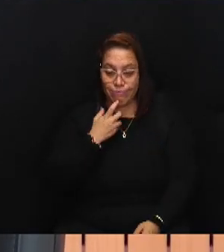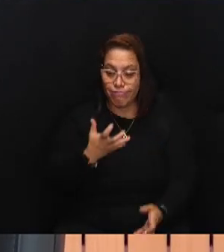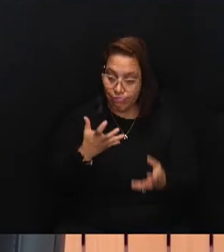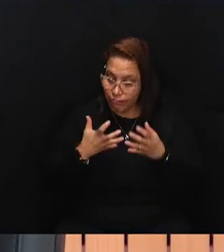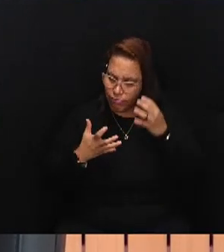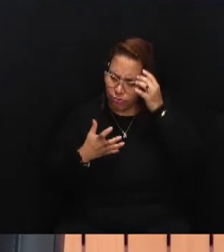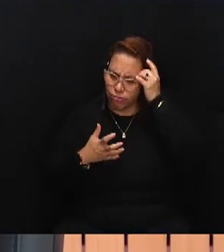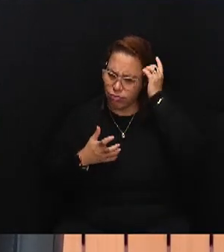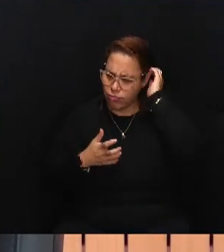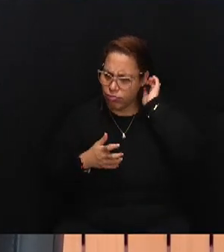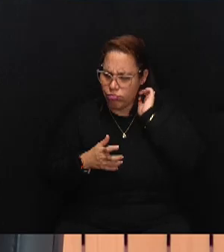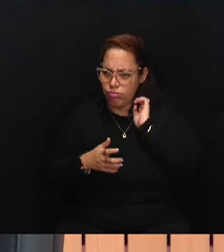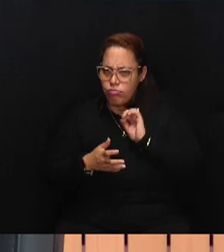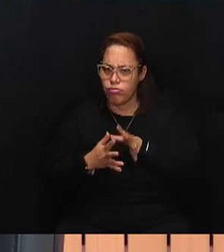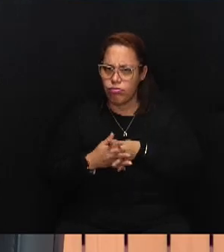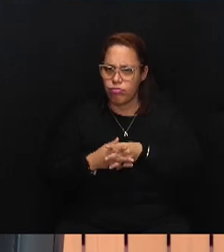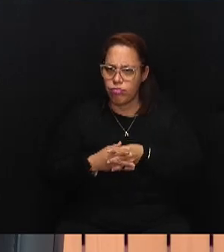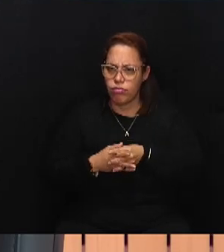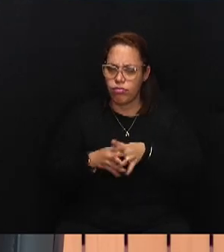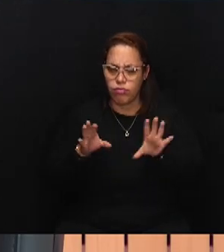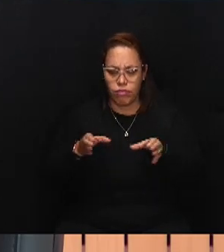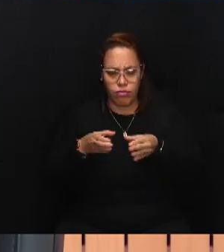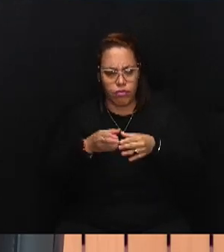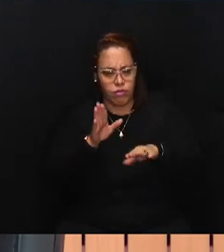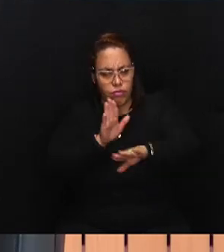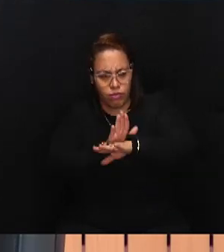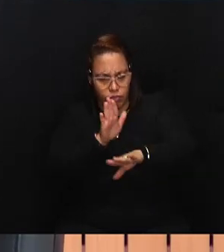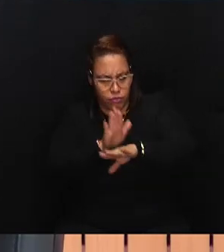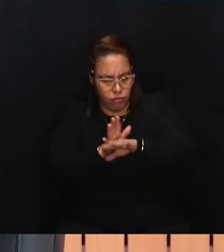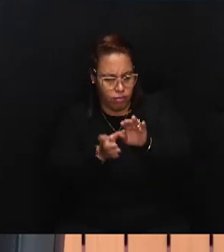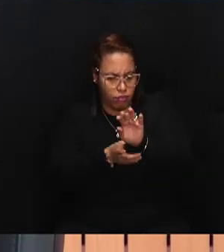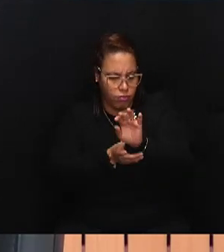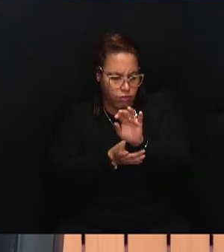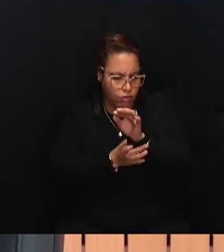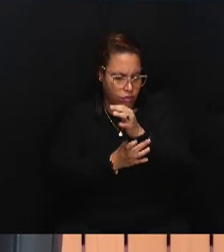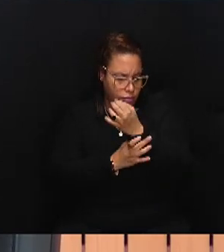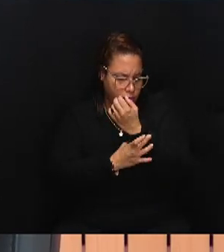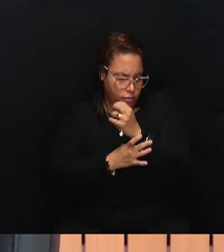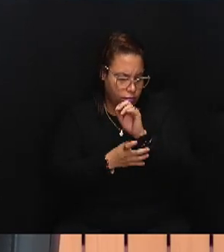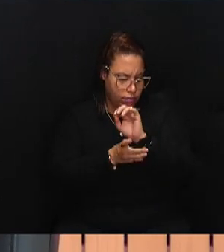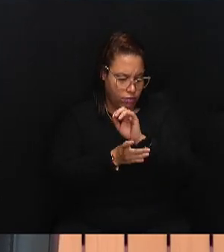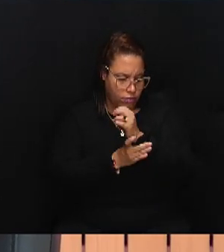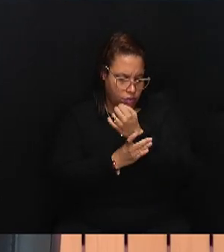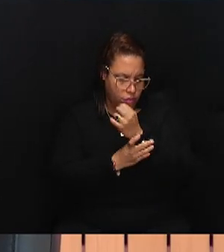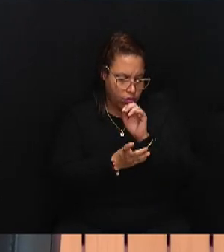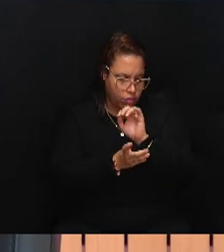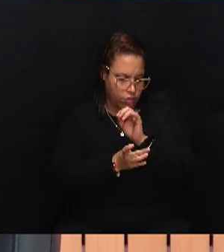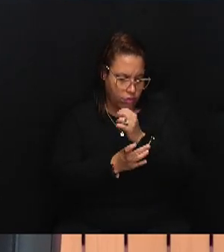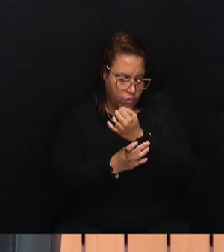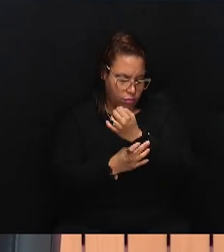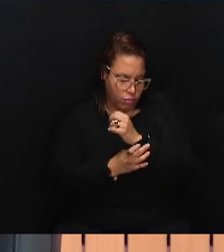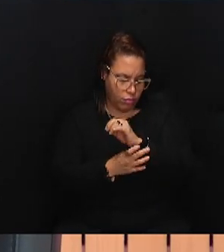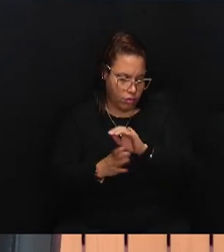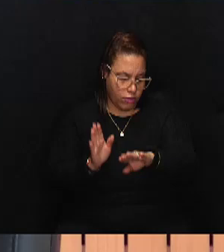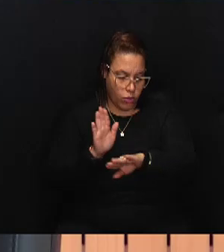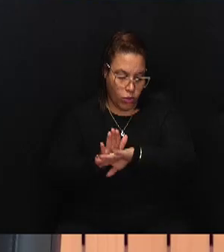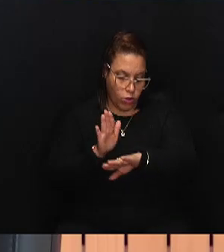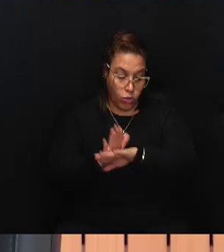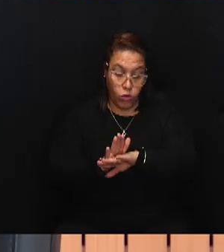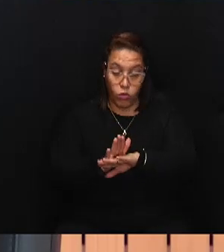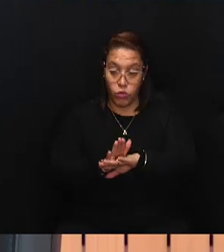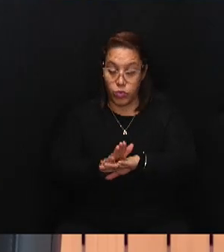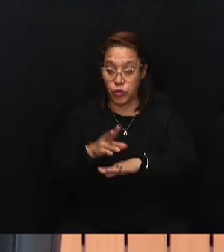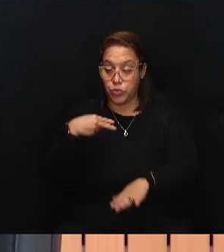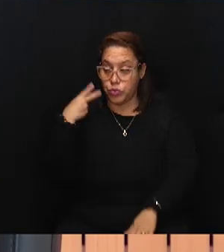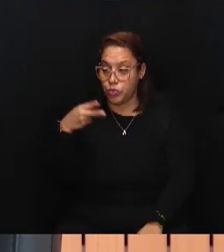que, inclusive, essa comissão nos ajude nessa reflexão, na linha que o nosso último vereador falou.